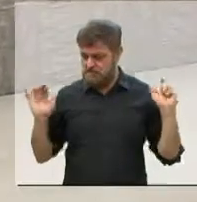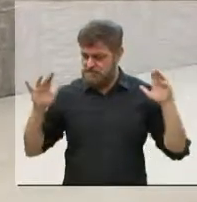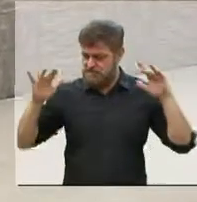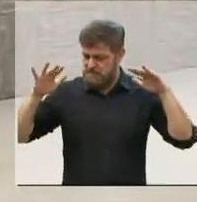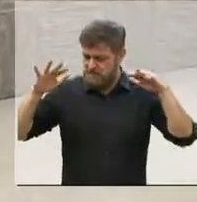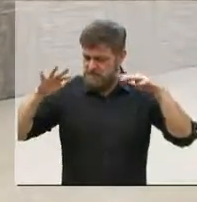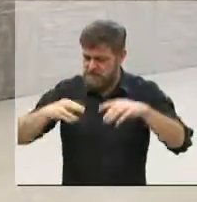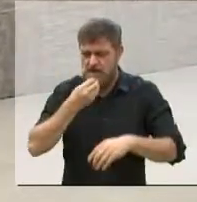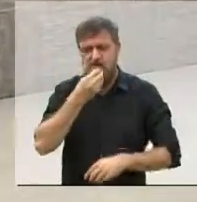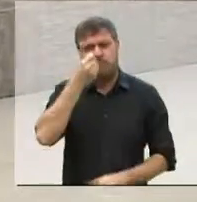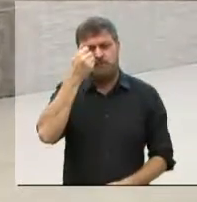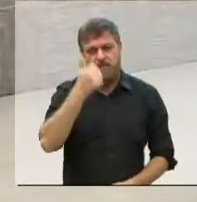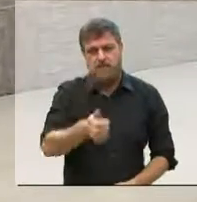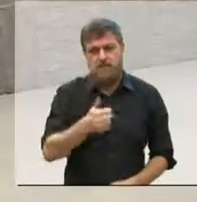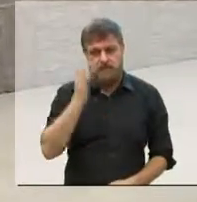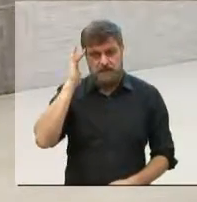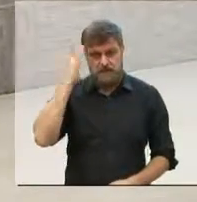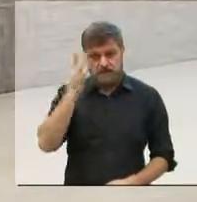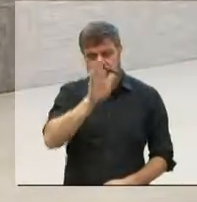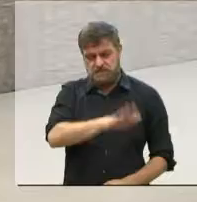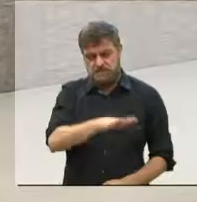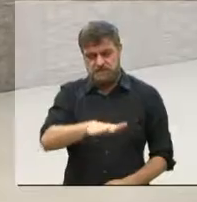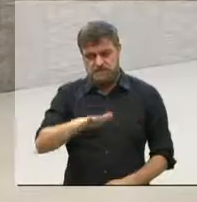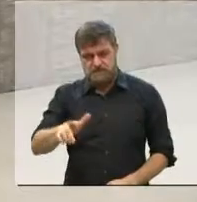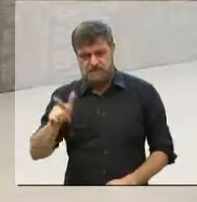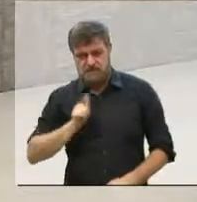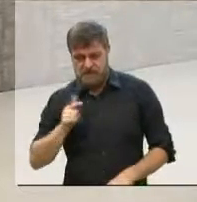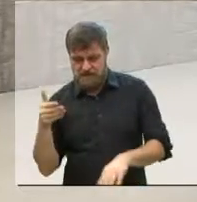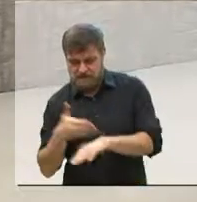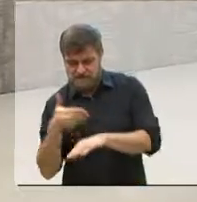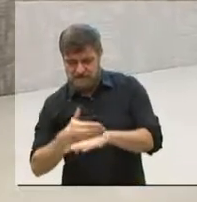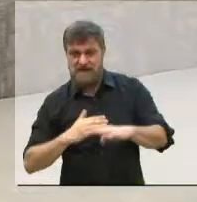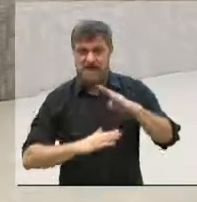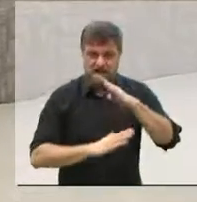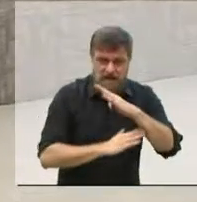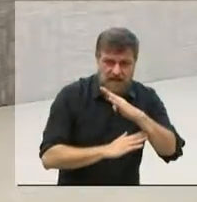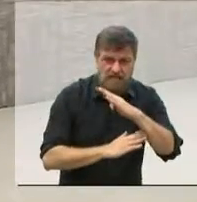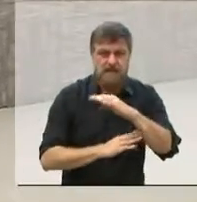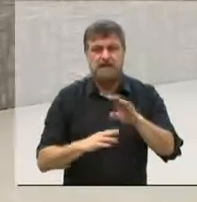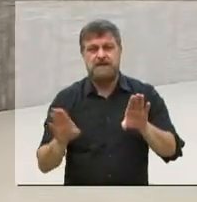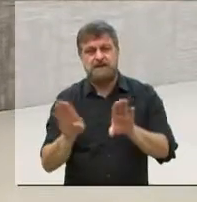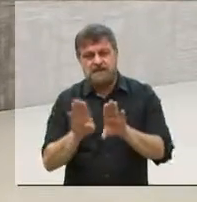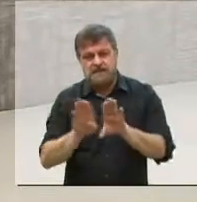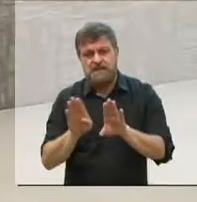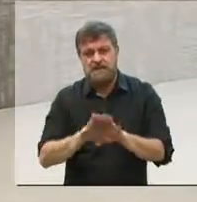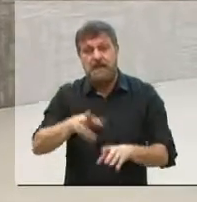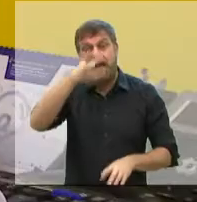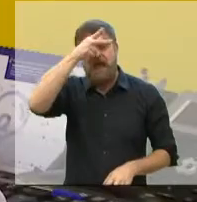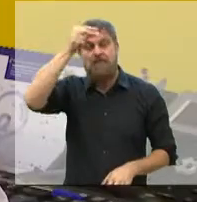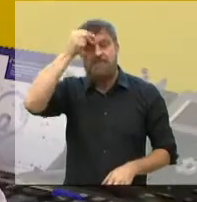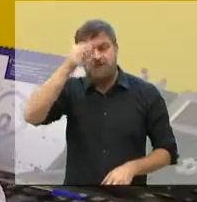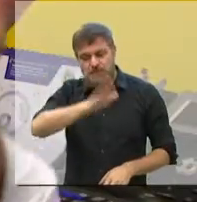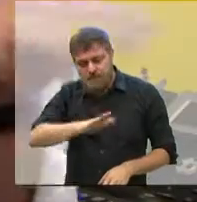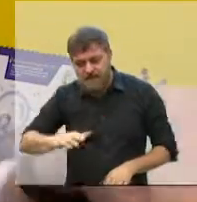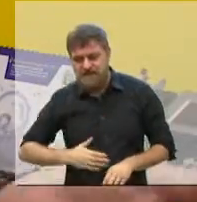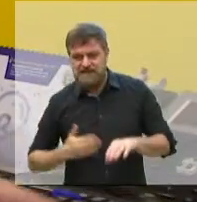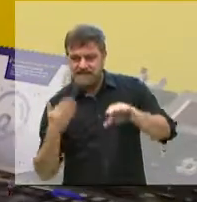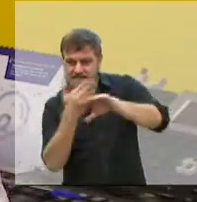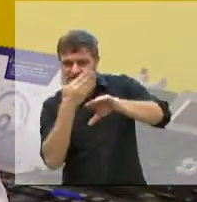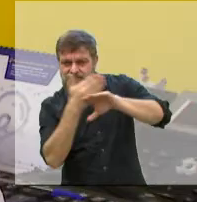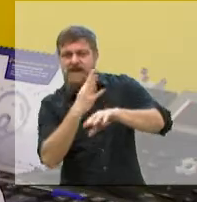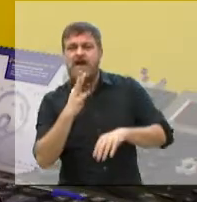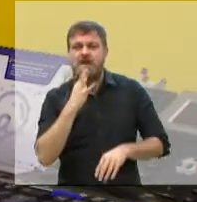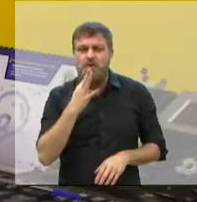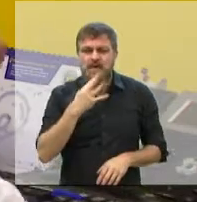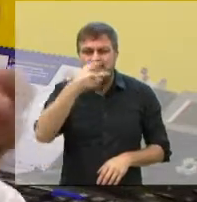muito bom. Acho que as crianças têm que frequentar não somente a Câmara Municipal de Campinas, mas também a Prefeitura. Vá conhecer